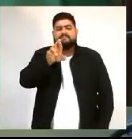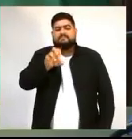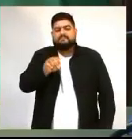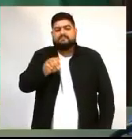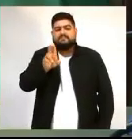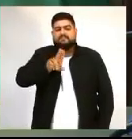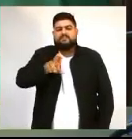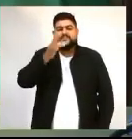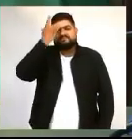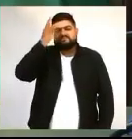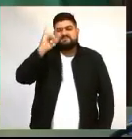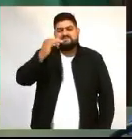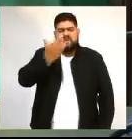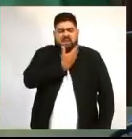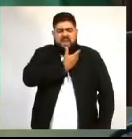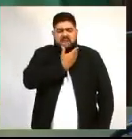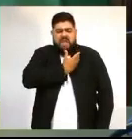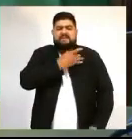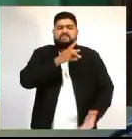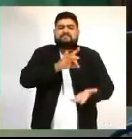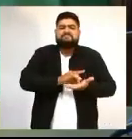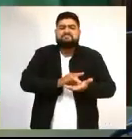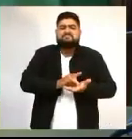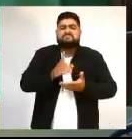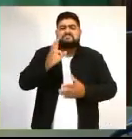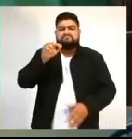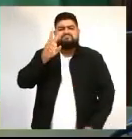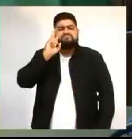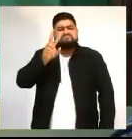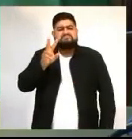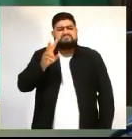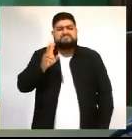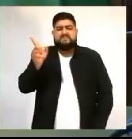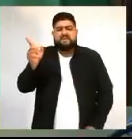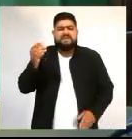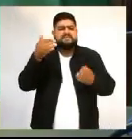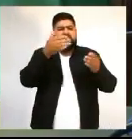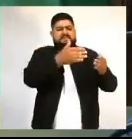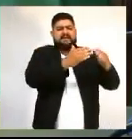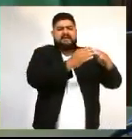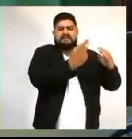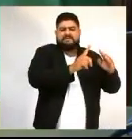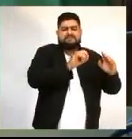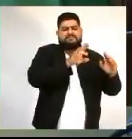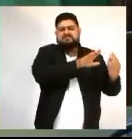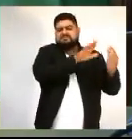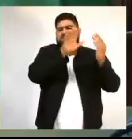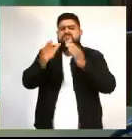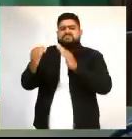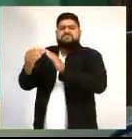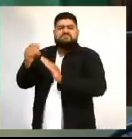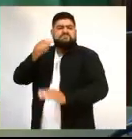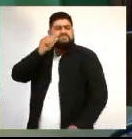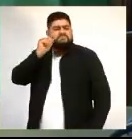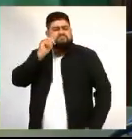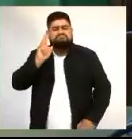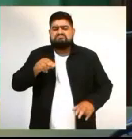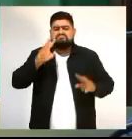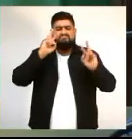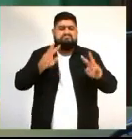essa amizade toda também com o governador, porque eu nunca vi o governador na casa dele, nem ele na casa do governador Marcos Rocha. Talvez até use, presidente Marcelo